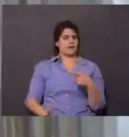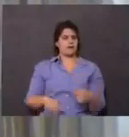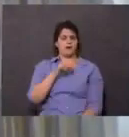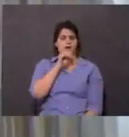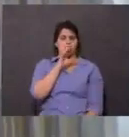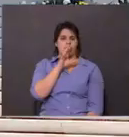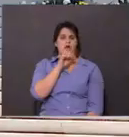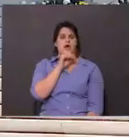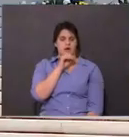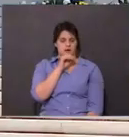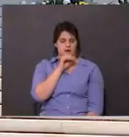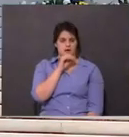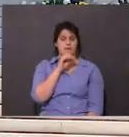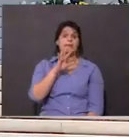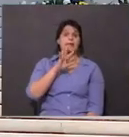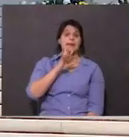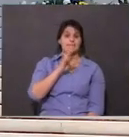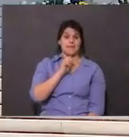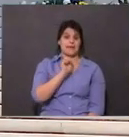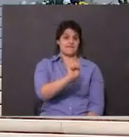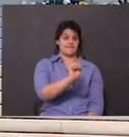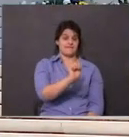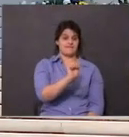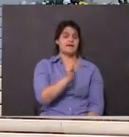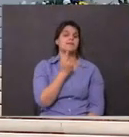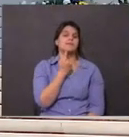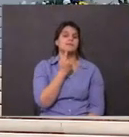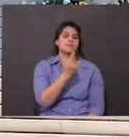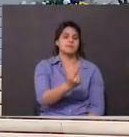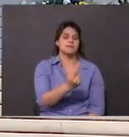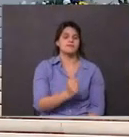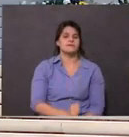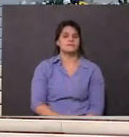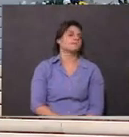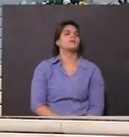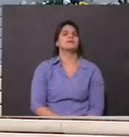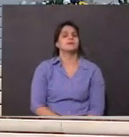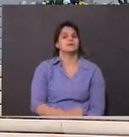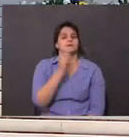admirados e sua mãe disse-lhe: